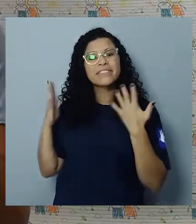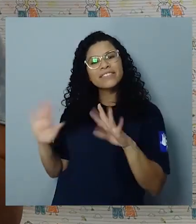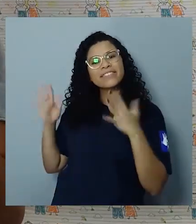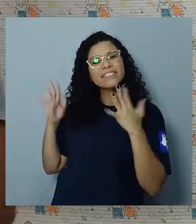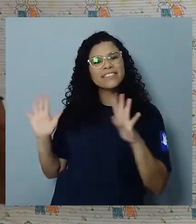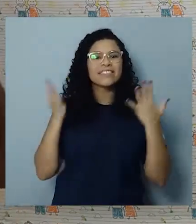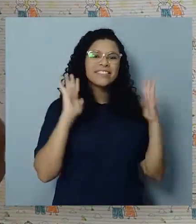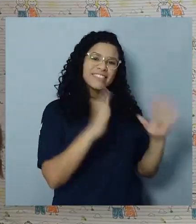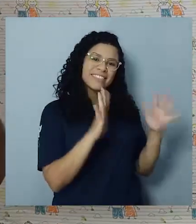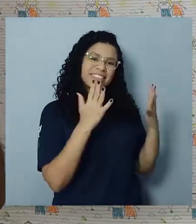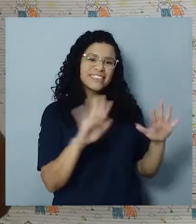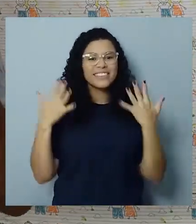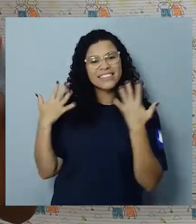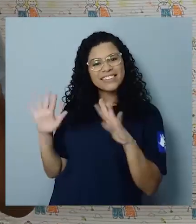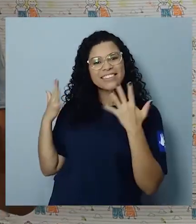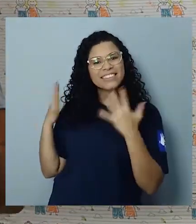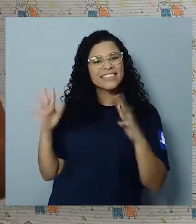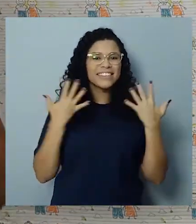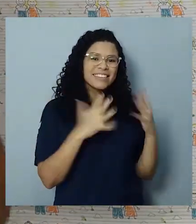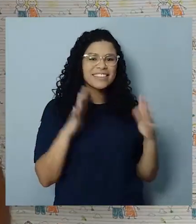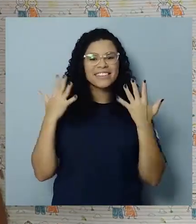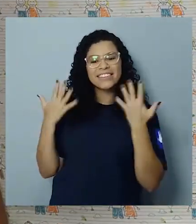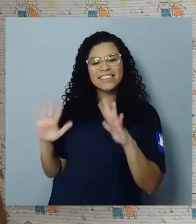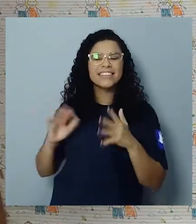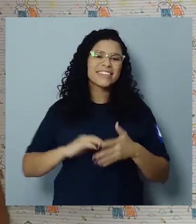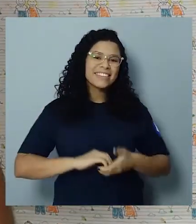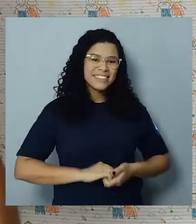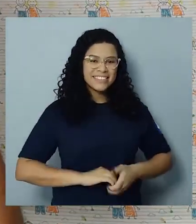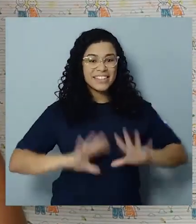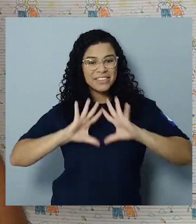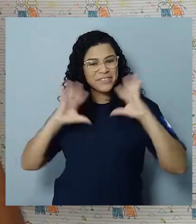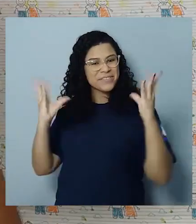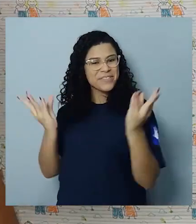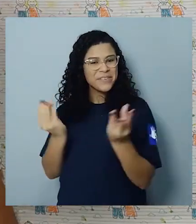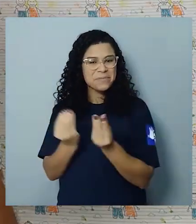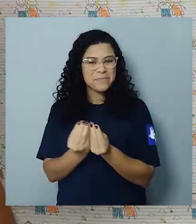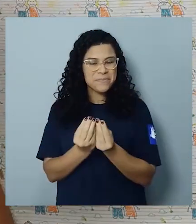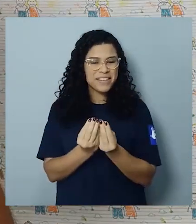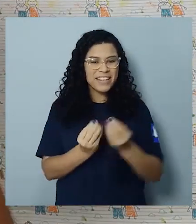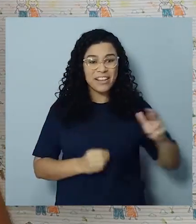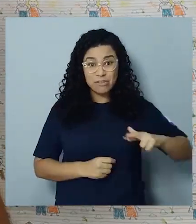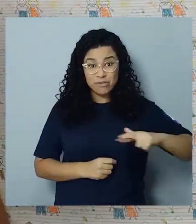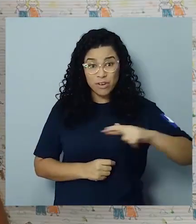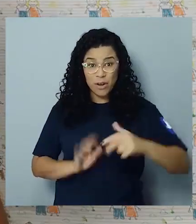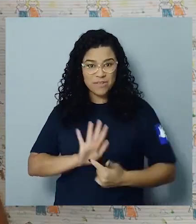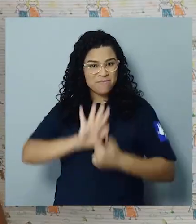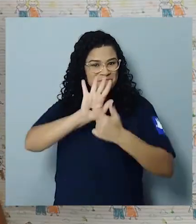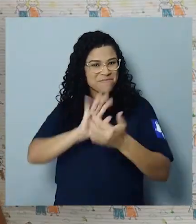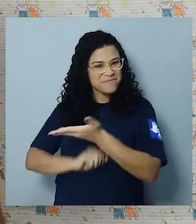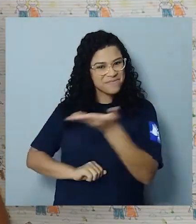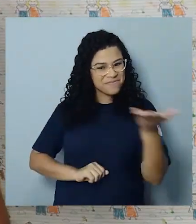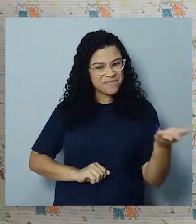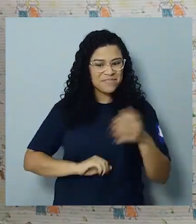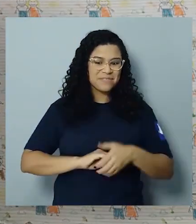piripiri.com tuc catuquei catuquei a família de ratinhos vou